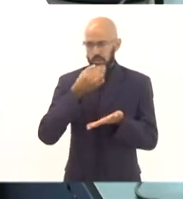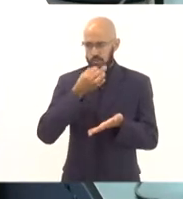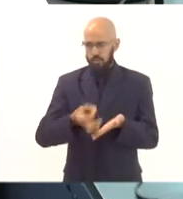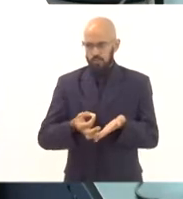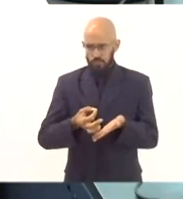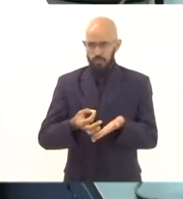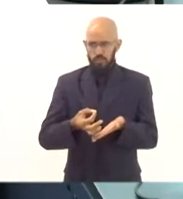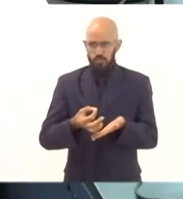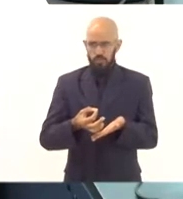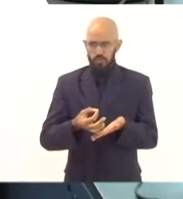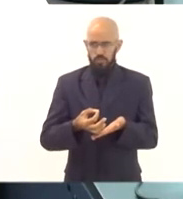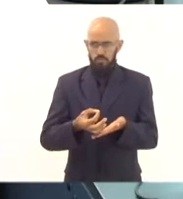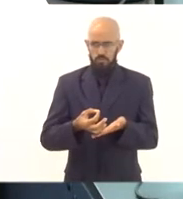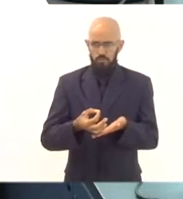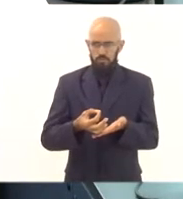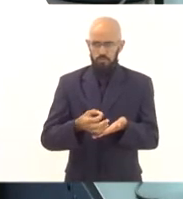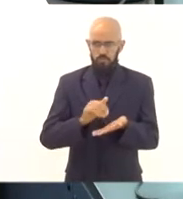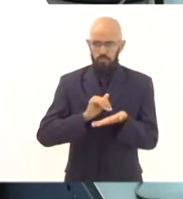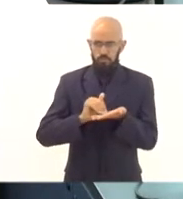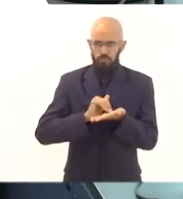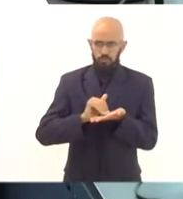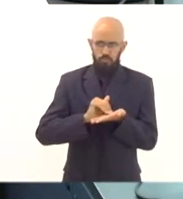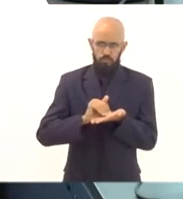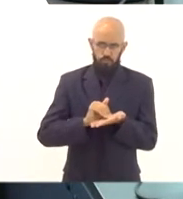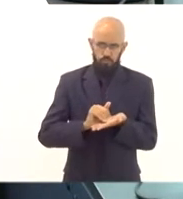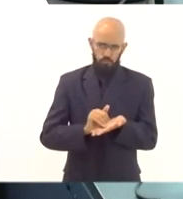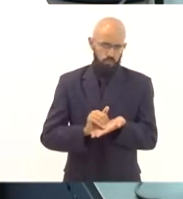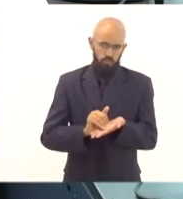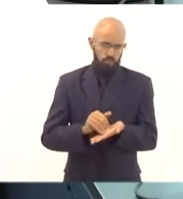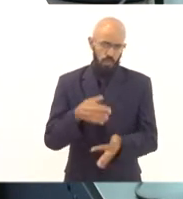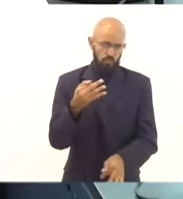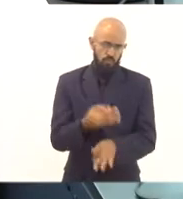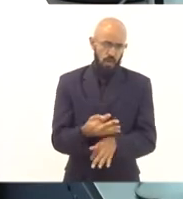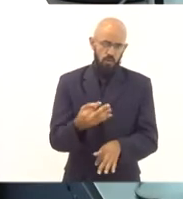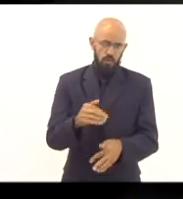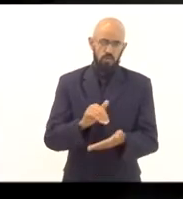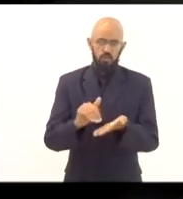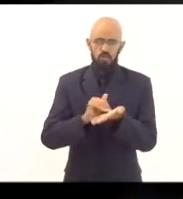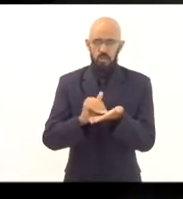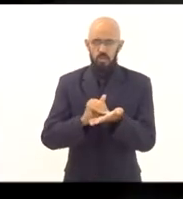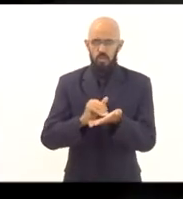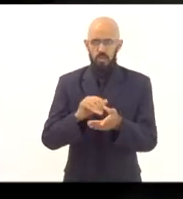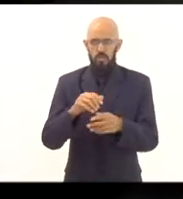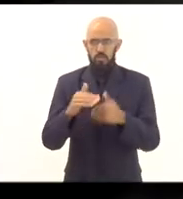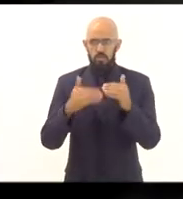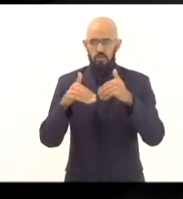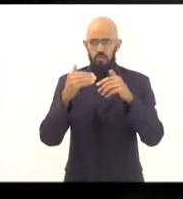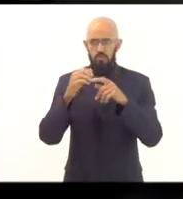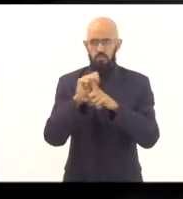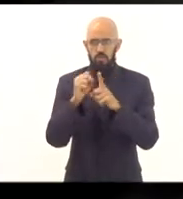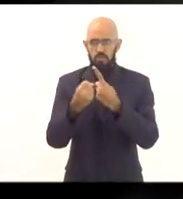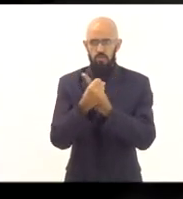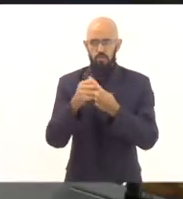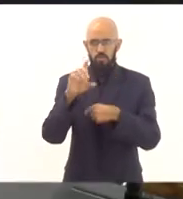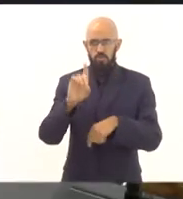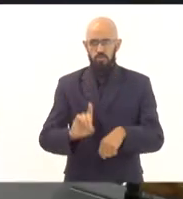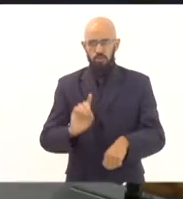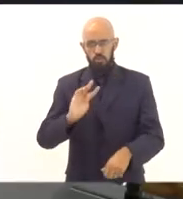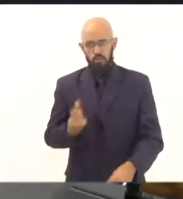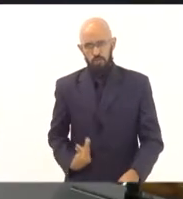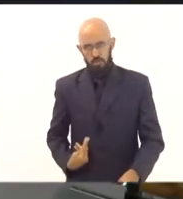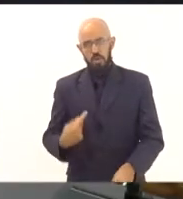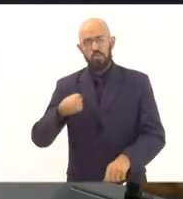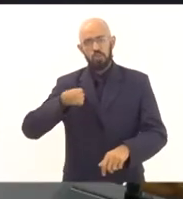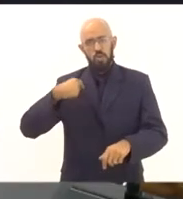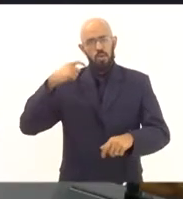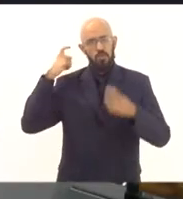ausência do secretário de Desenvolvimento Social e direitos humanos e de trabalho e renda é eu fico